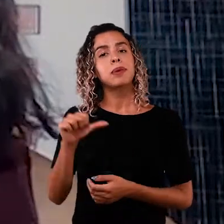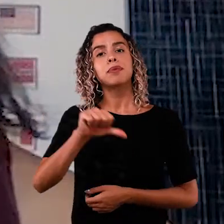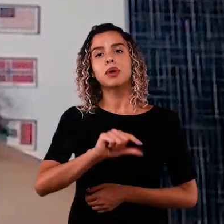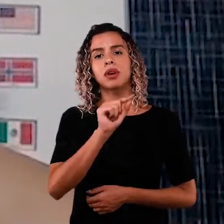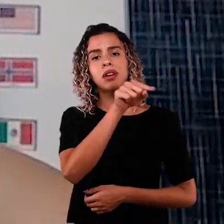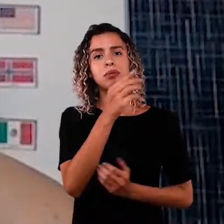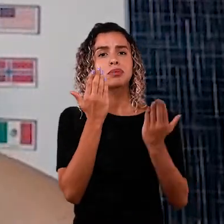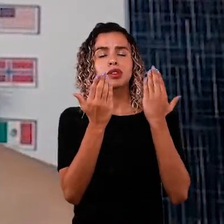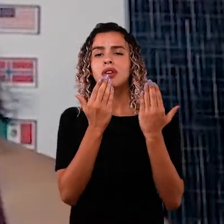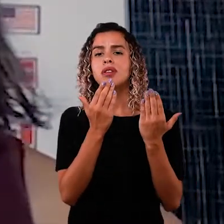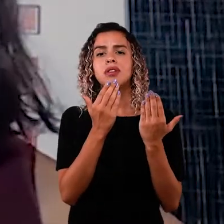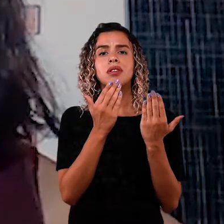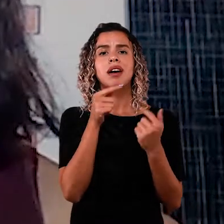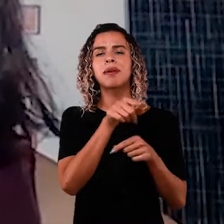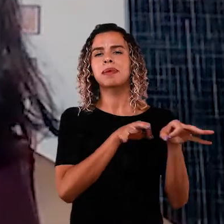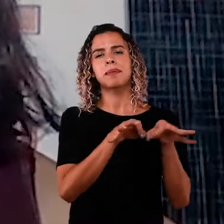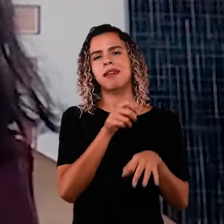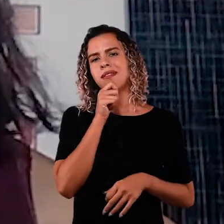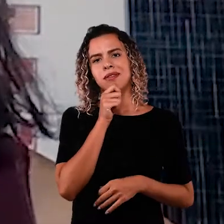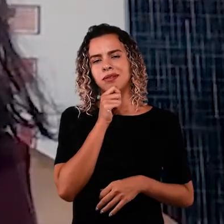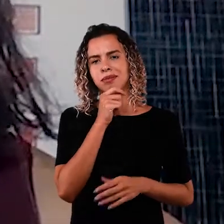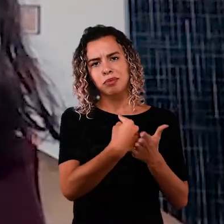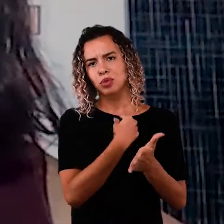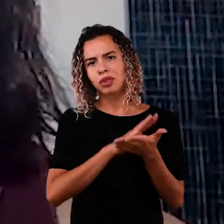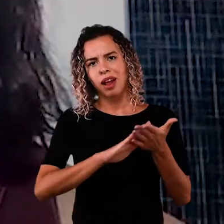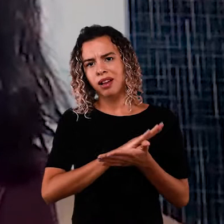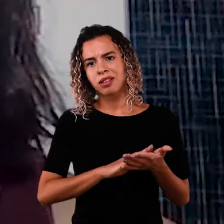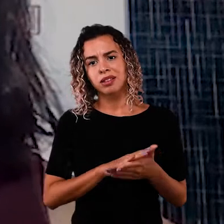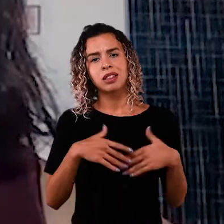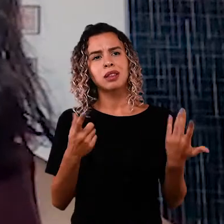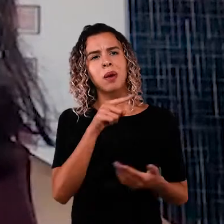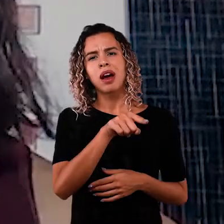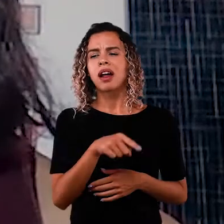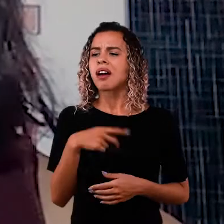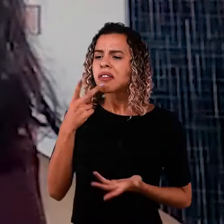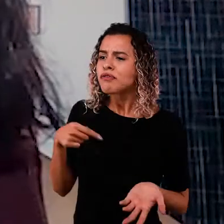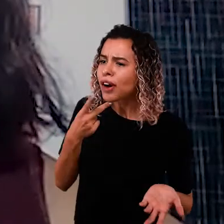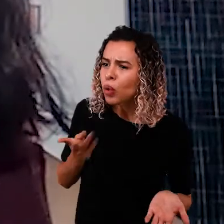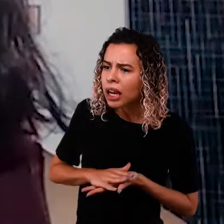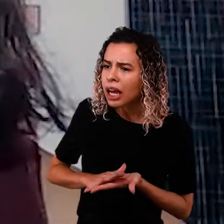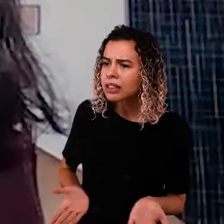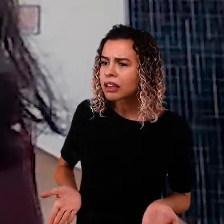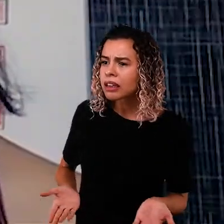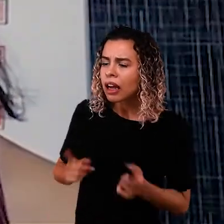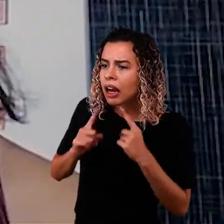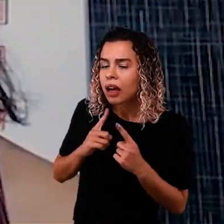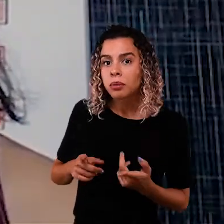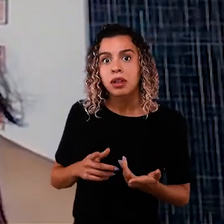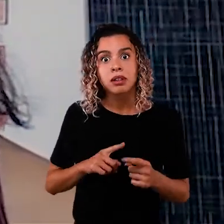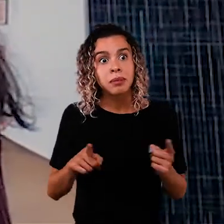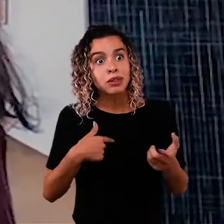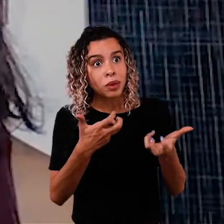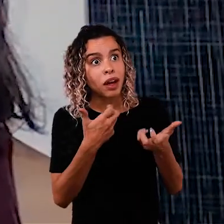pior é que ela acho que ela não estava preparada para isso. Então ela me fazia me sentir mal por não conseguir falar com ela. Sendo que era o que